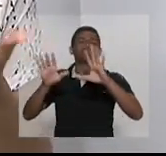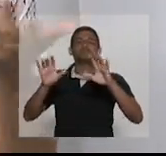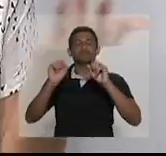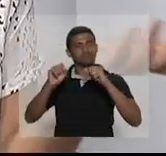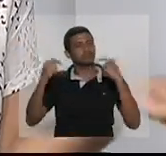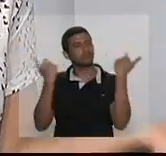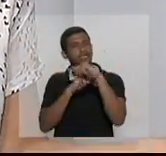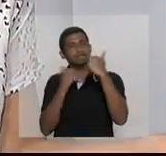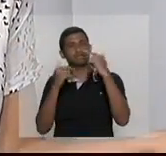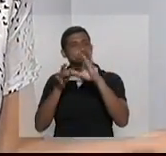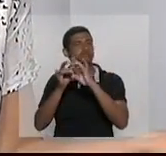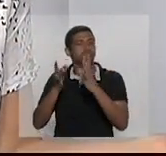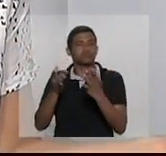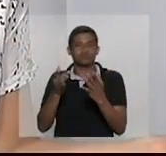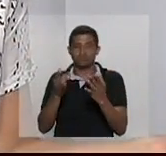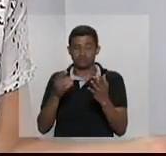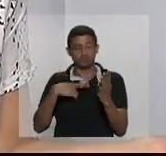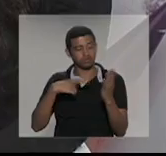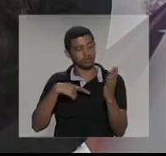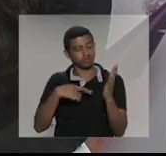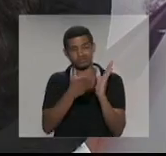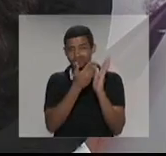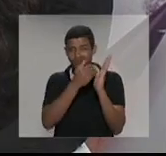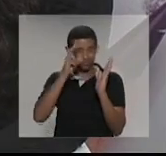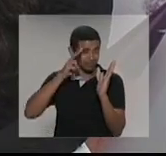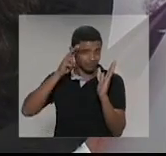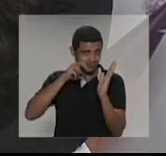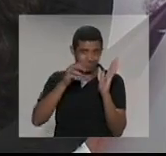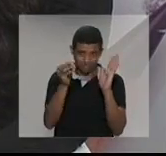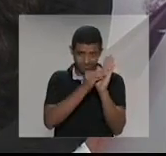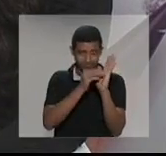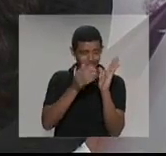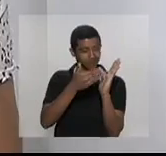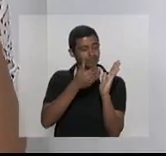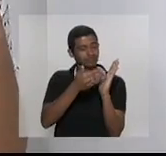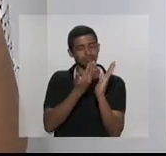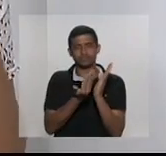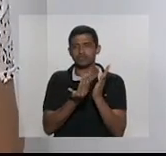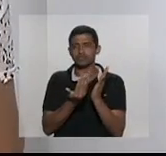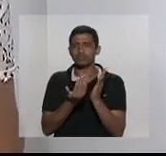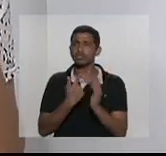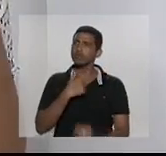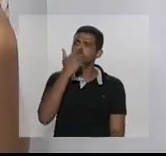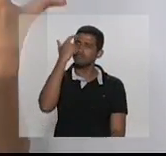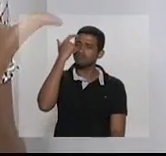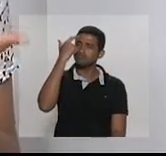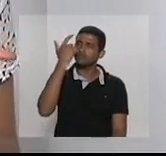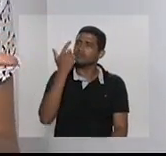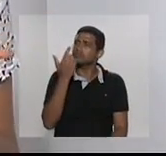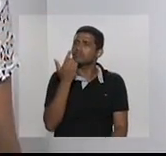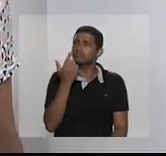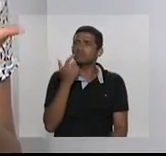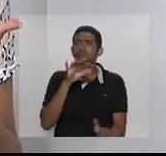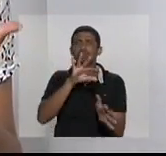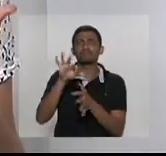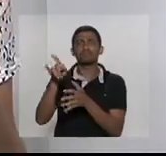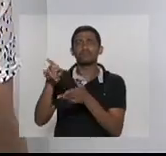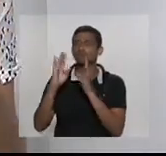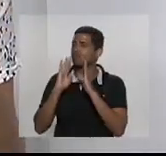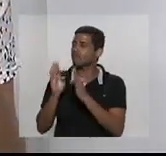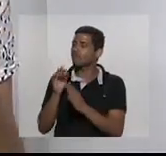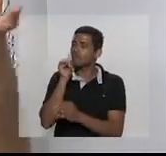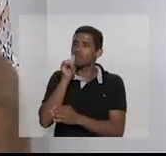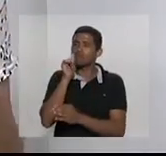estariam livres para rir. Tá no livro. Isso é uma história do livro, uma história que ele conta. E aí eu fico pensando assim, em termos da mulher,